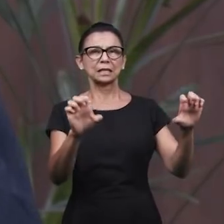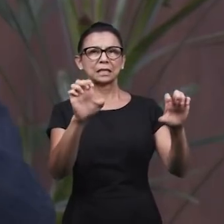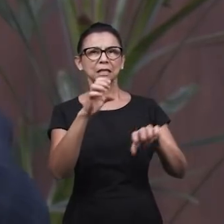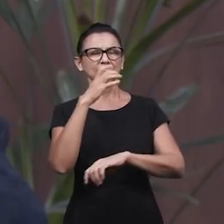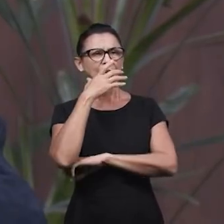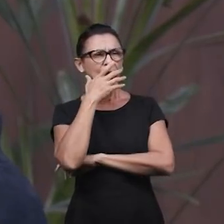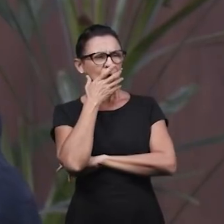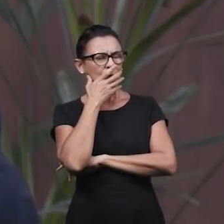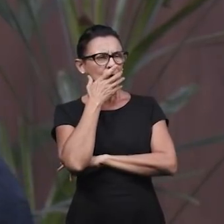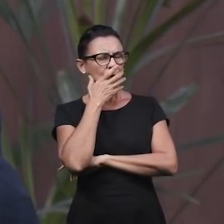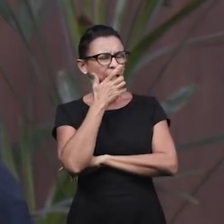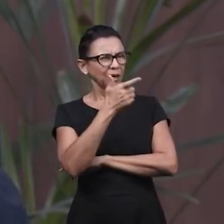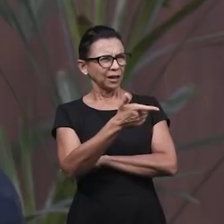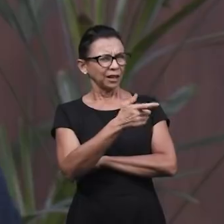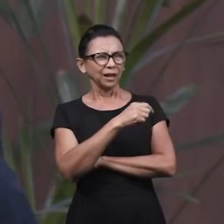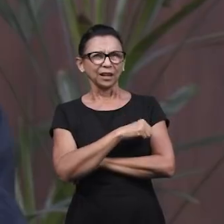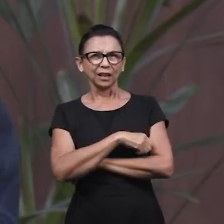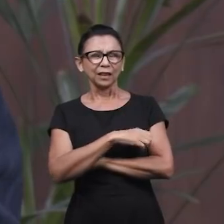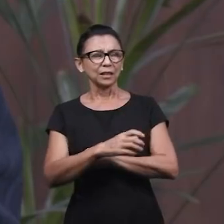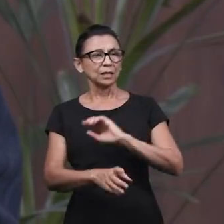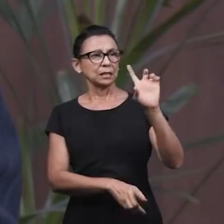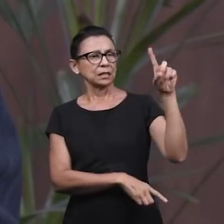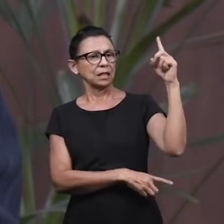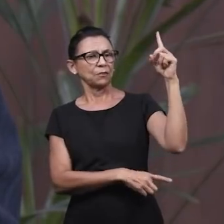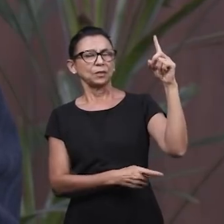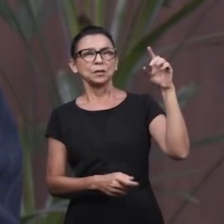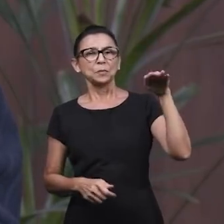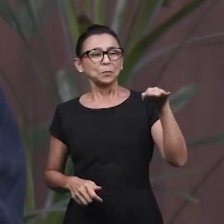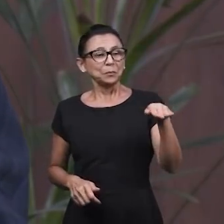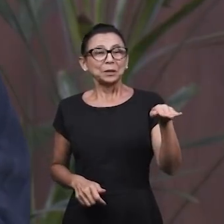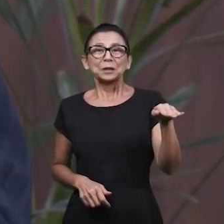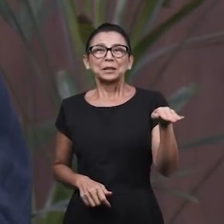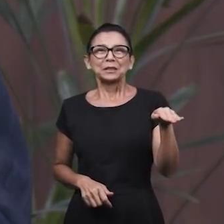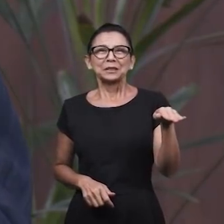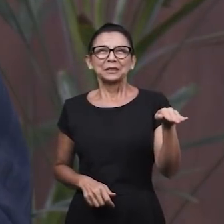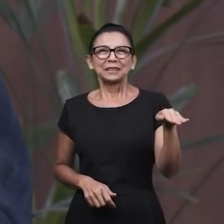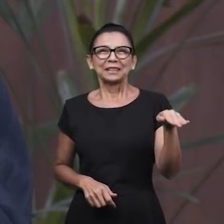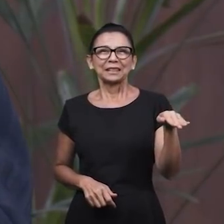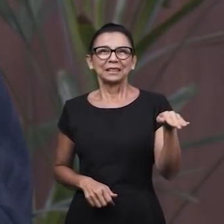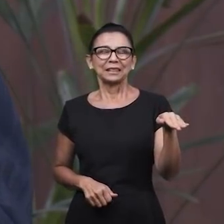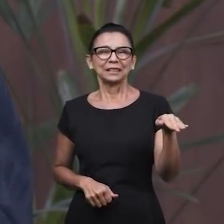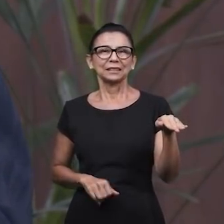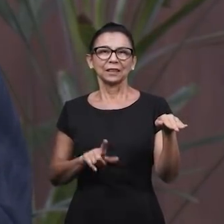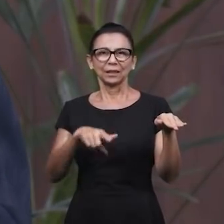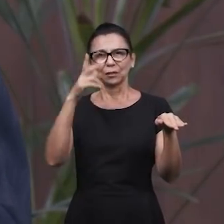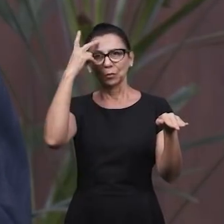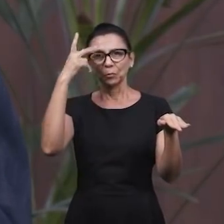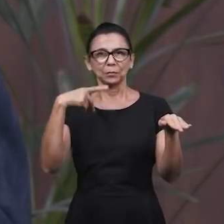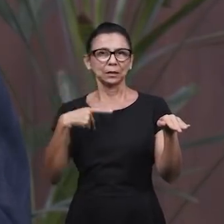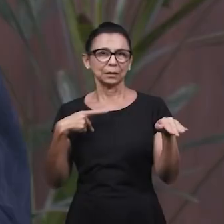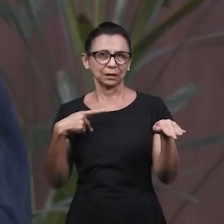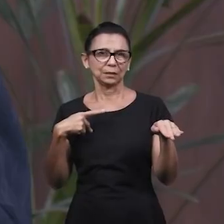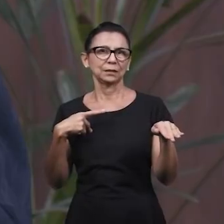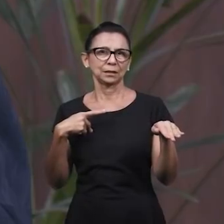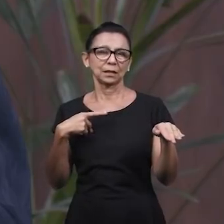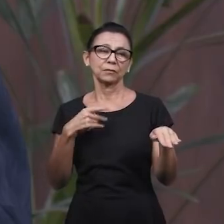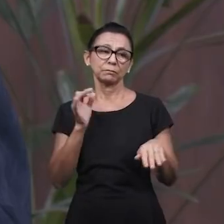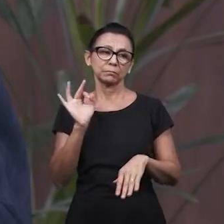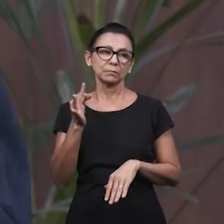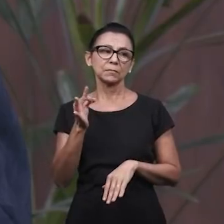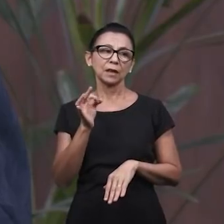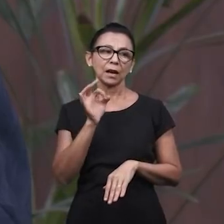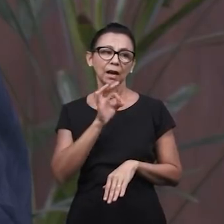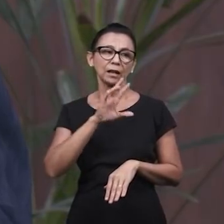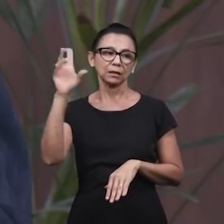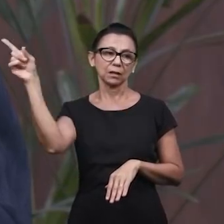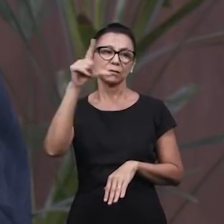dele. Certamente está diante do Senhor, o ungido do Senhor. Quer dizer, era natural isso, era uma coisa humana dele, né? De